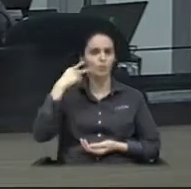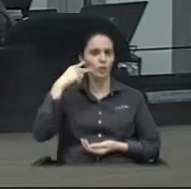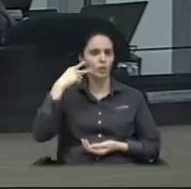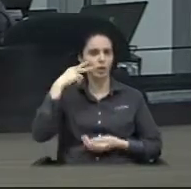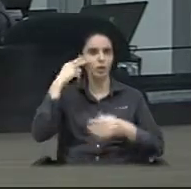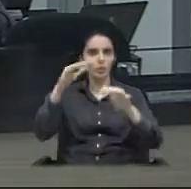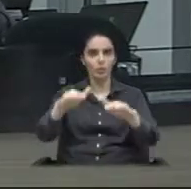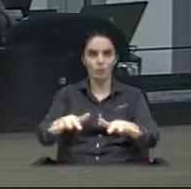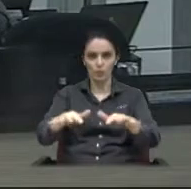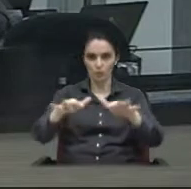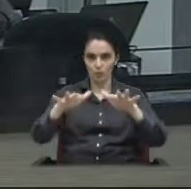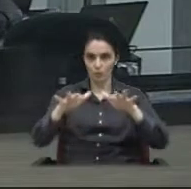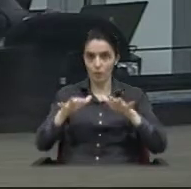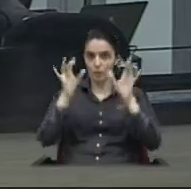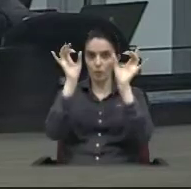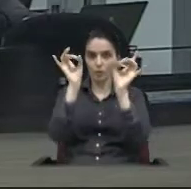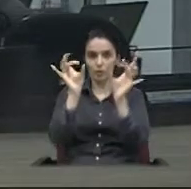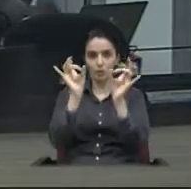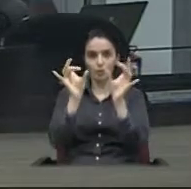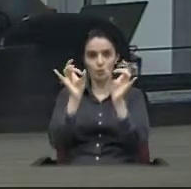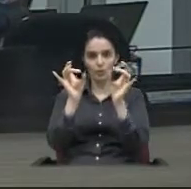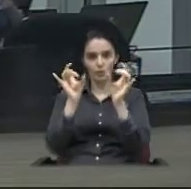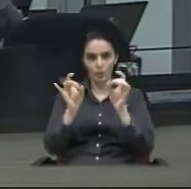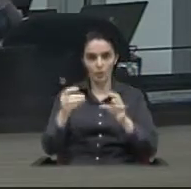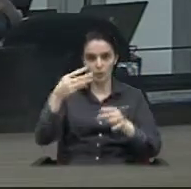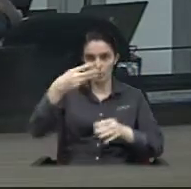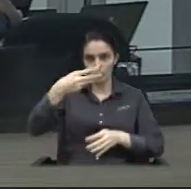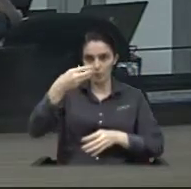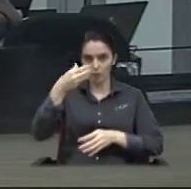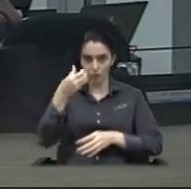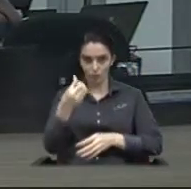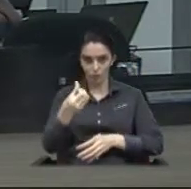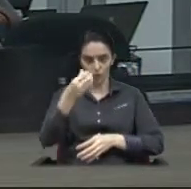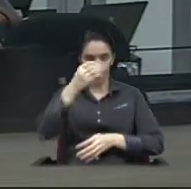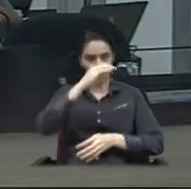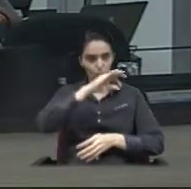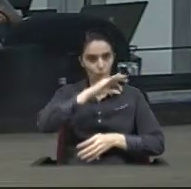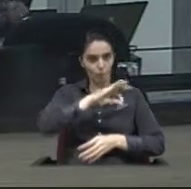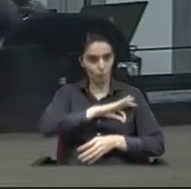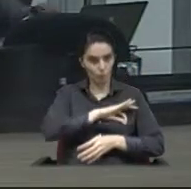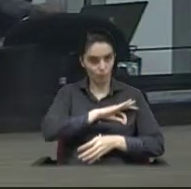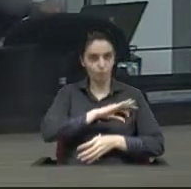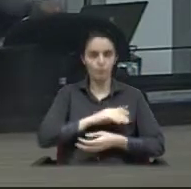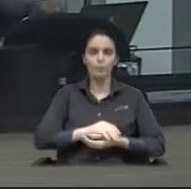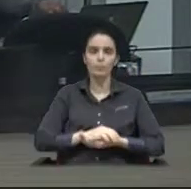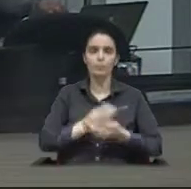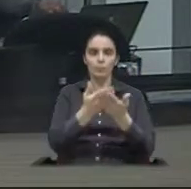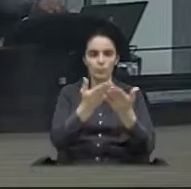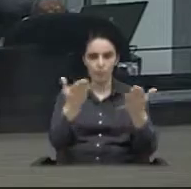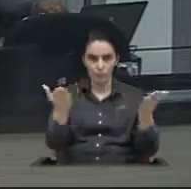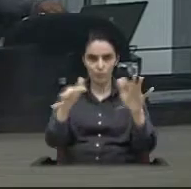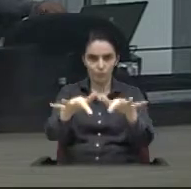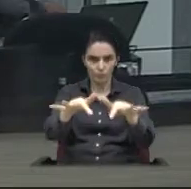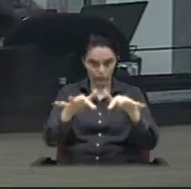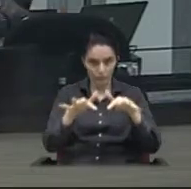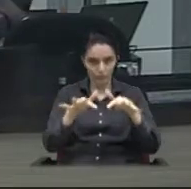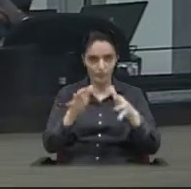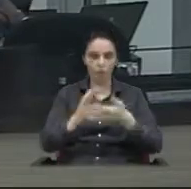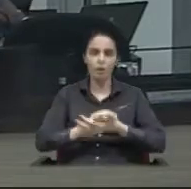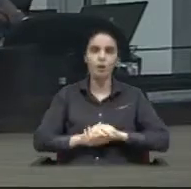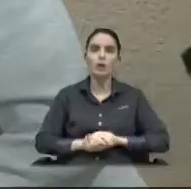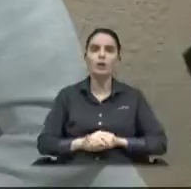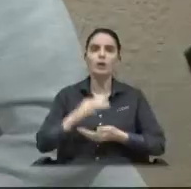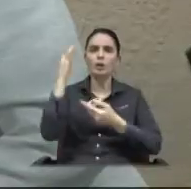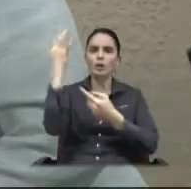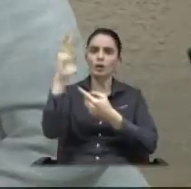nos acompanha em especial o 36º batalhão membros que aqui se fazem presente gostaria de